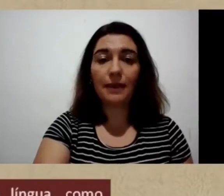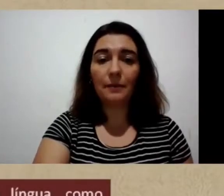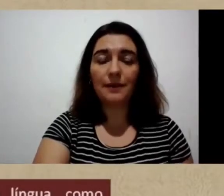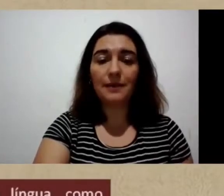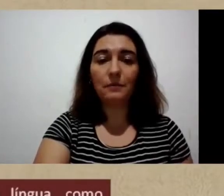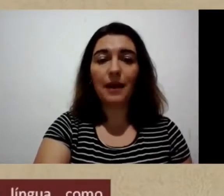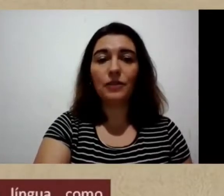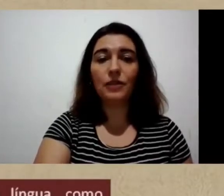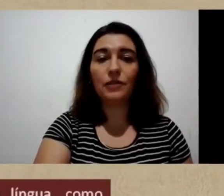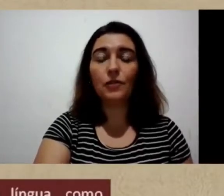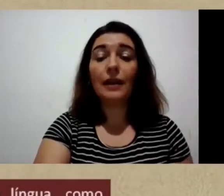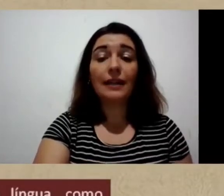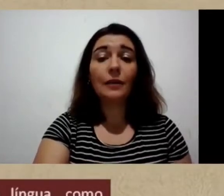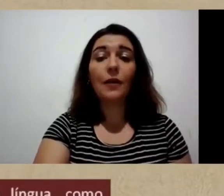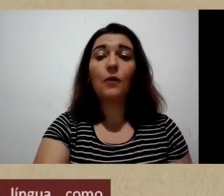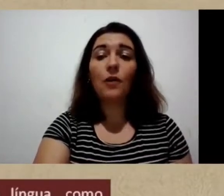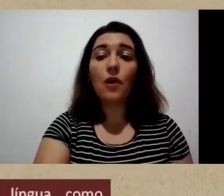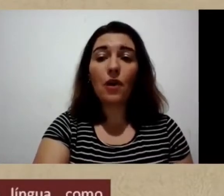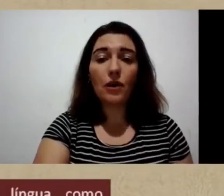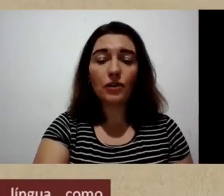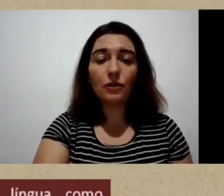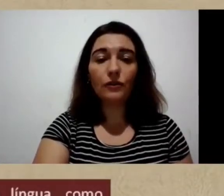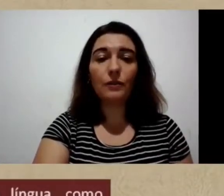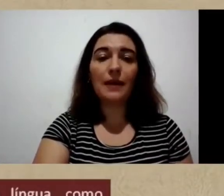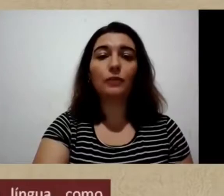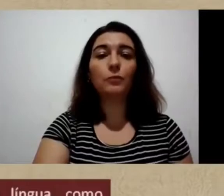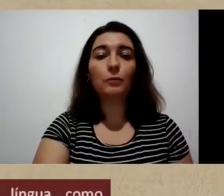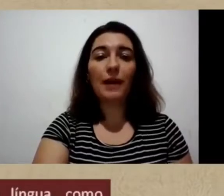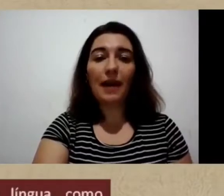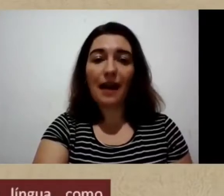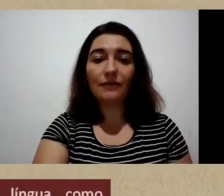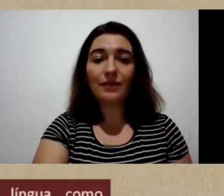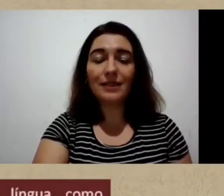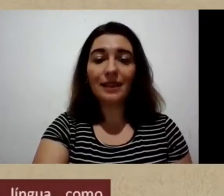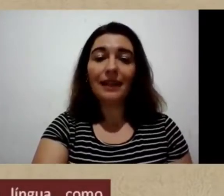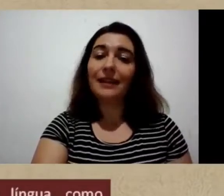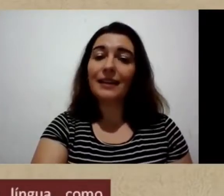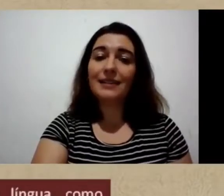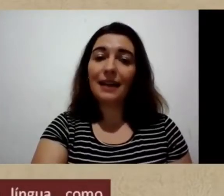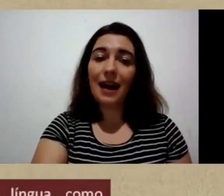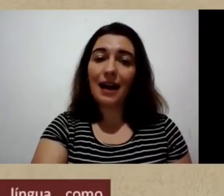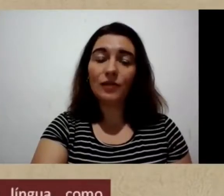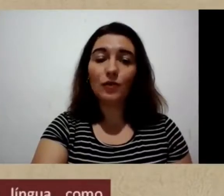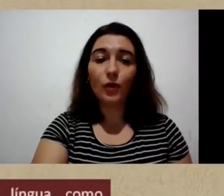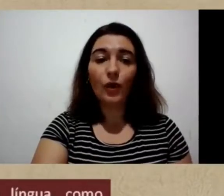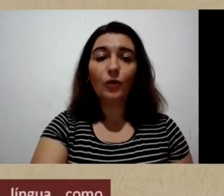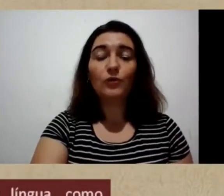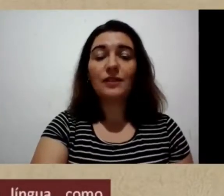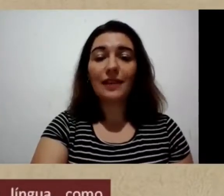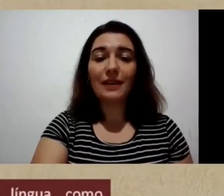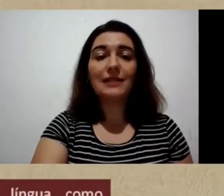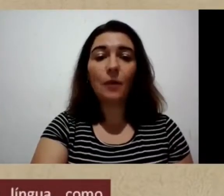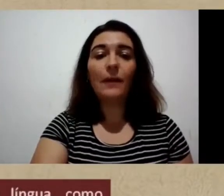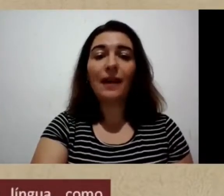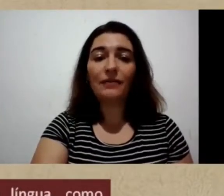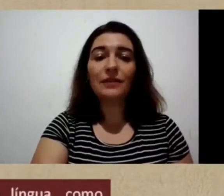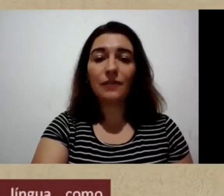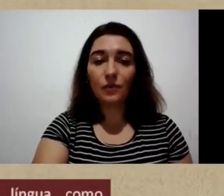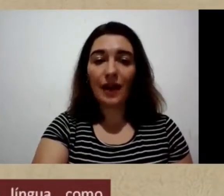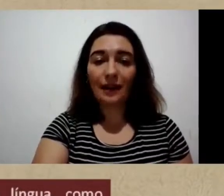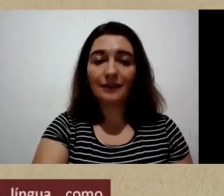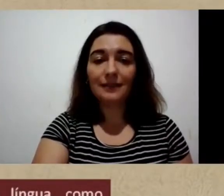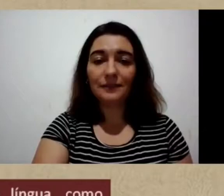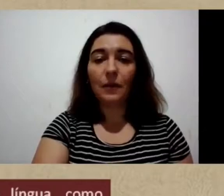que saber participar disso. Então, é um código formado por palavras. Nesse caso, os sinais são